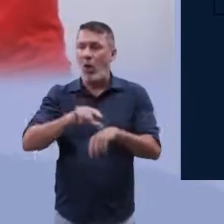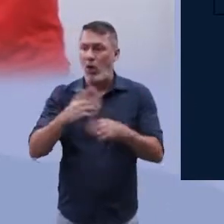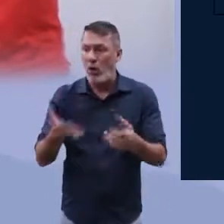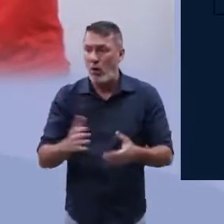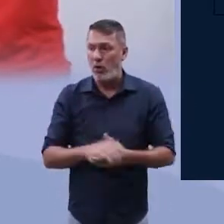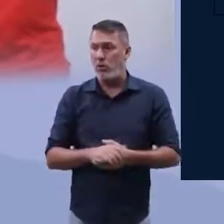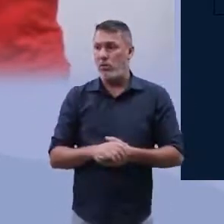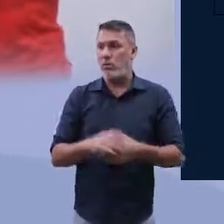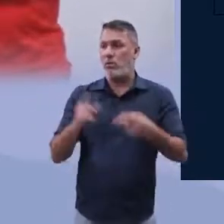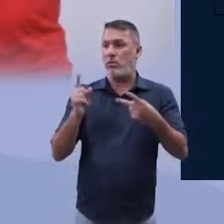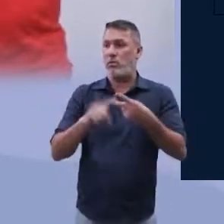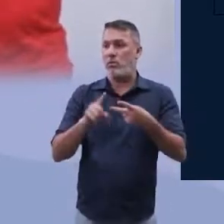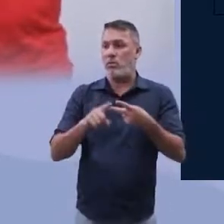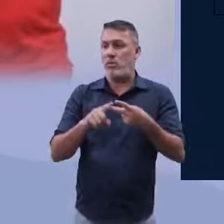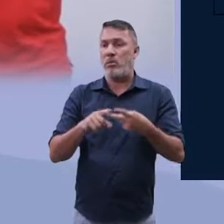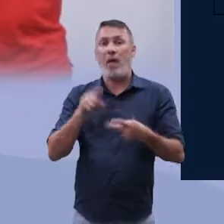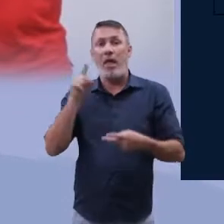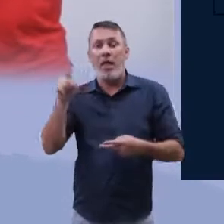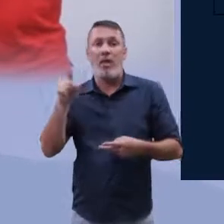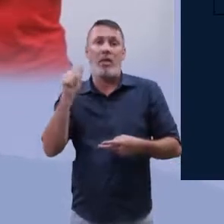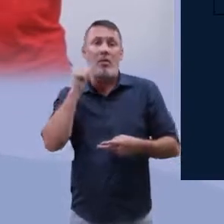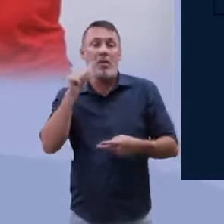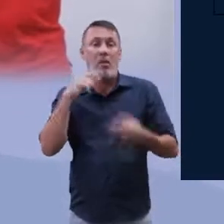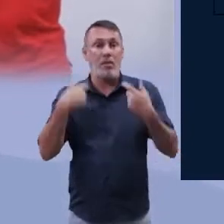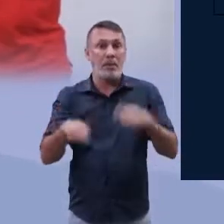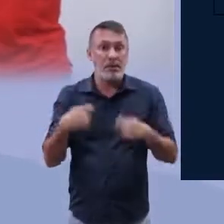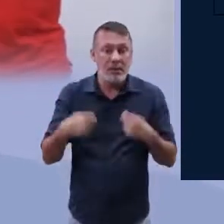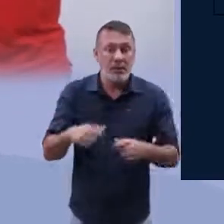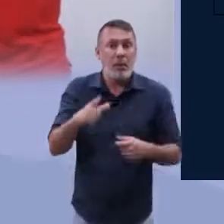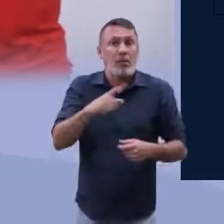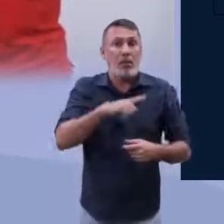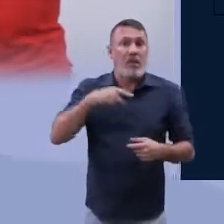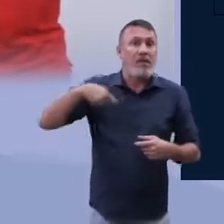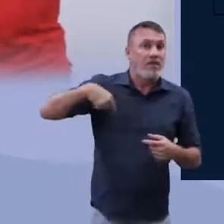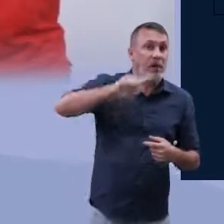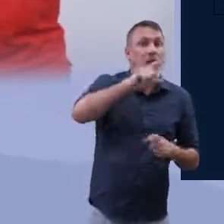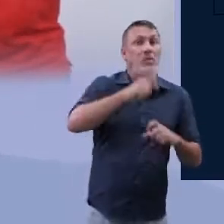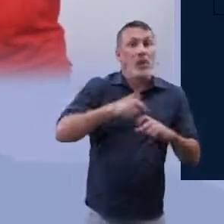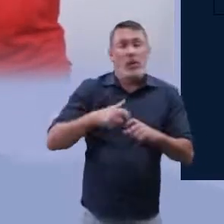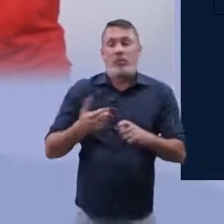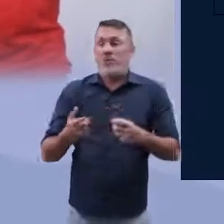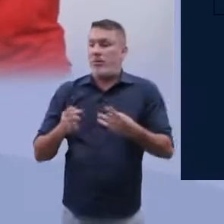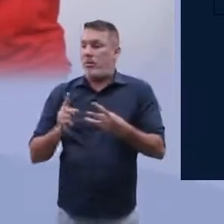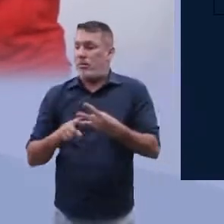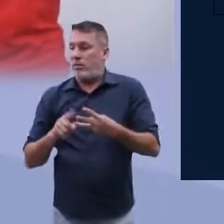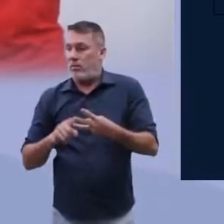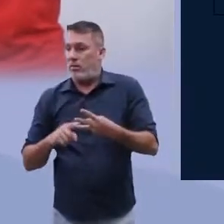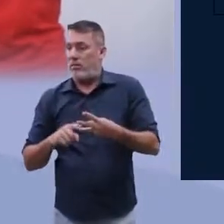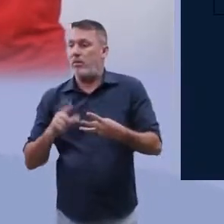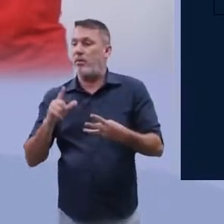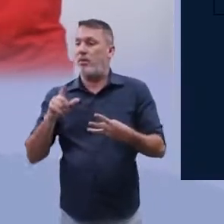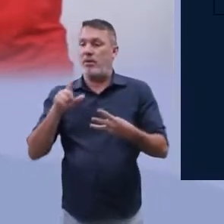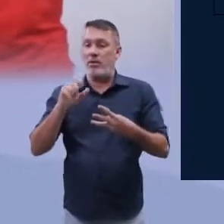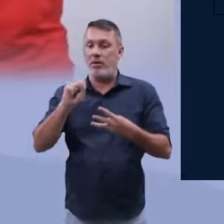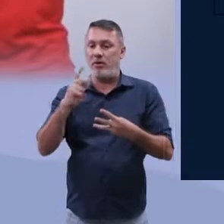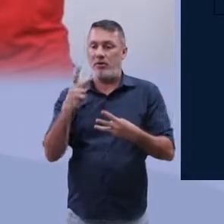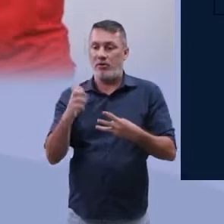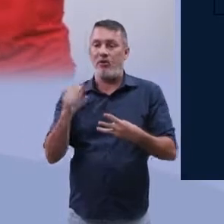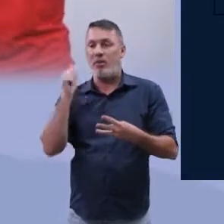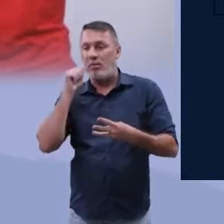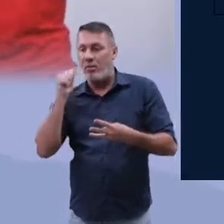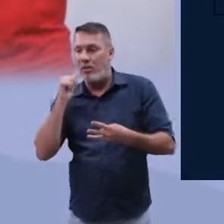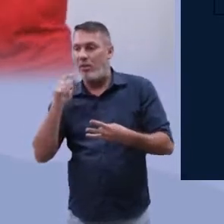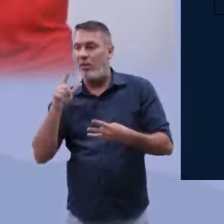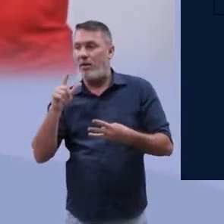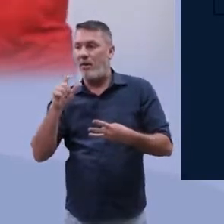estar no horário. She must see a doctor. Ela precisa, necessidade, né? Ela tem que ir no médico. A gente usa o